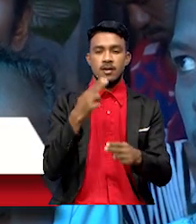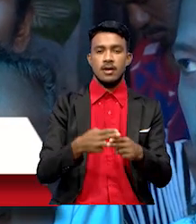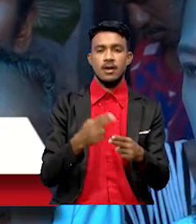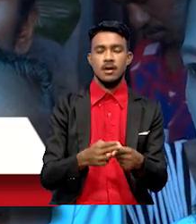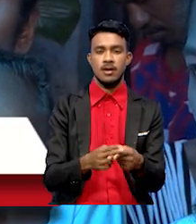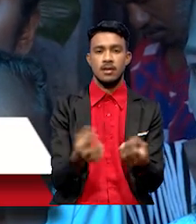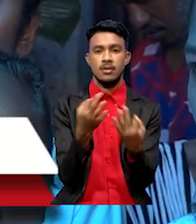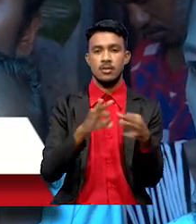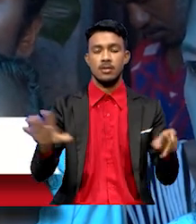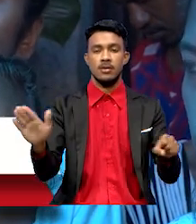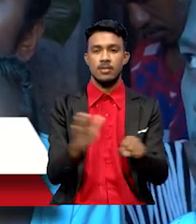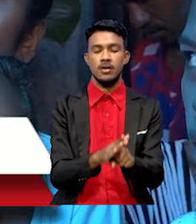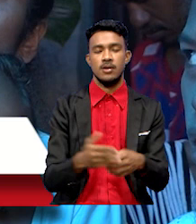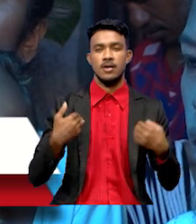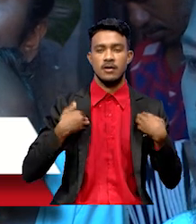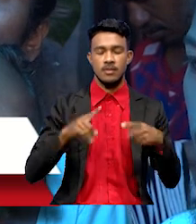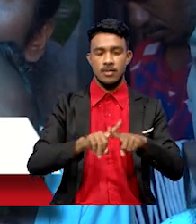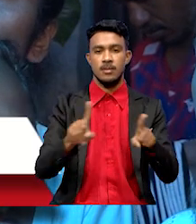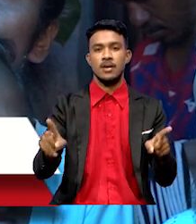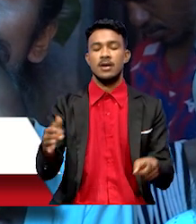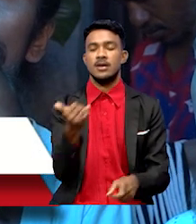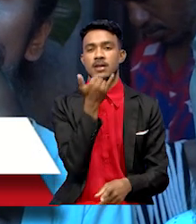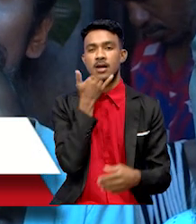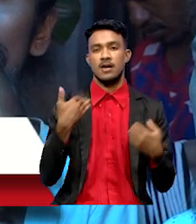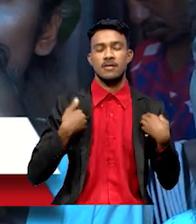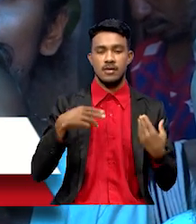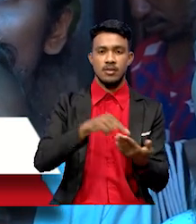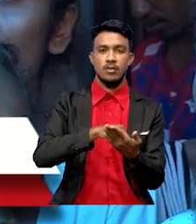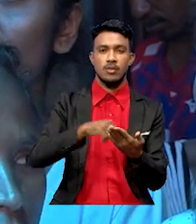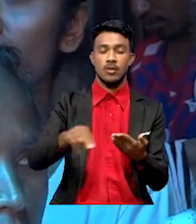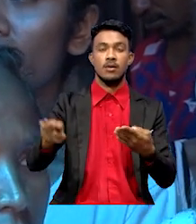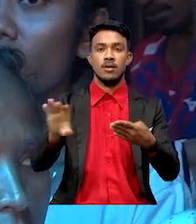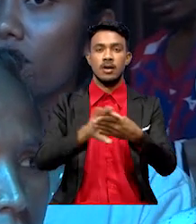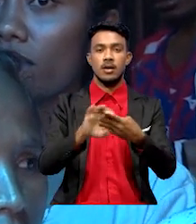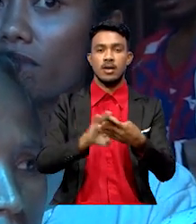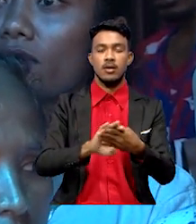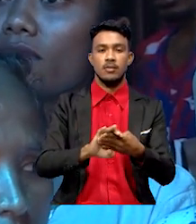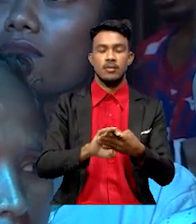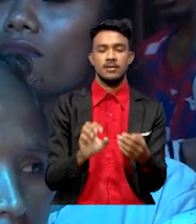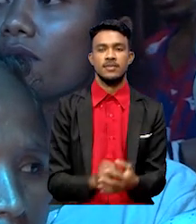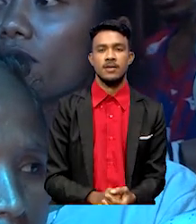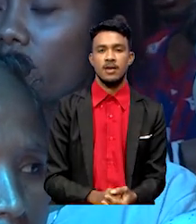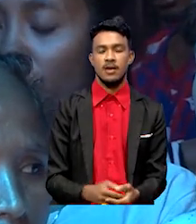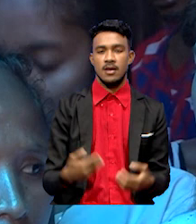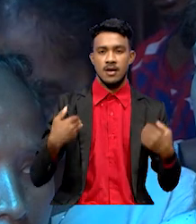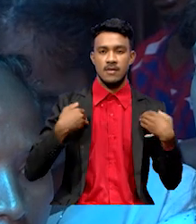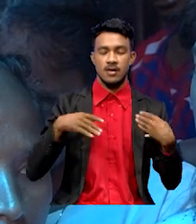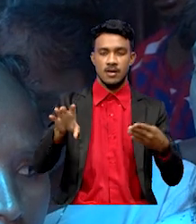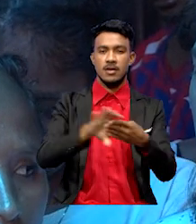data murus ina ba kompletu tena, mai be salaret iha hau numeru cartão eleitoral ini. Ia hau ni numero